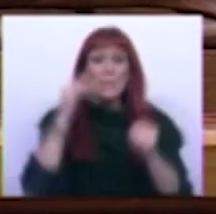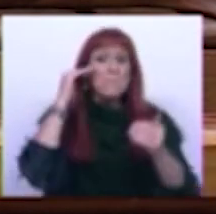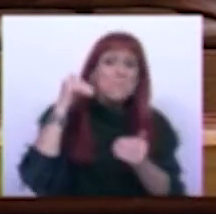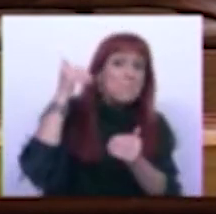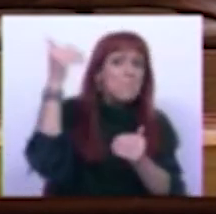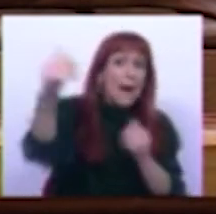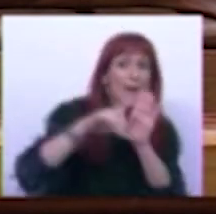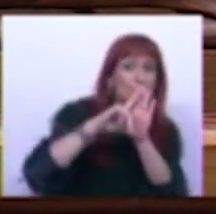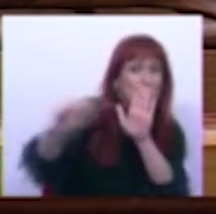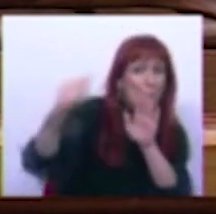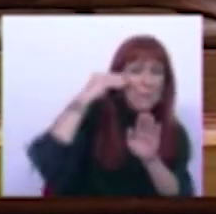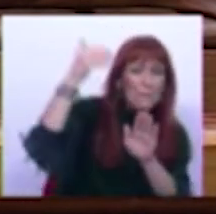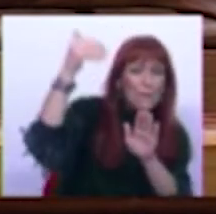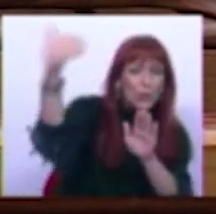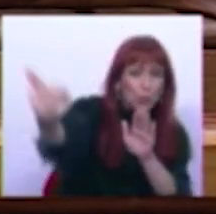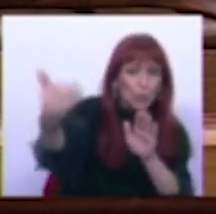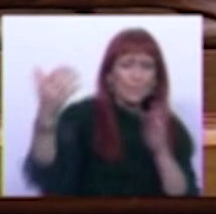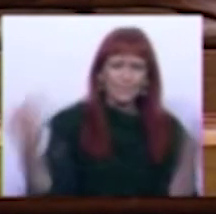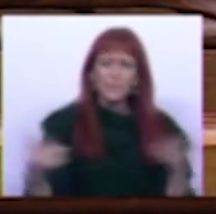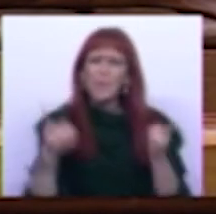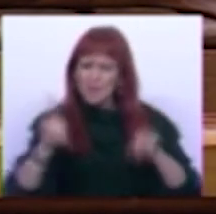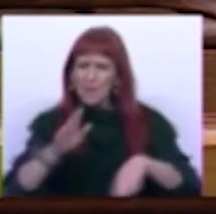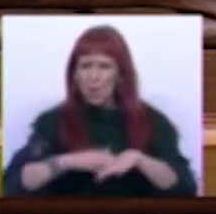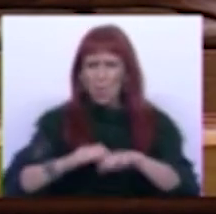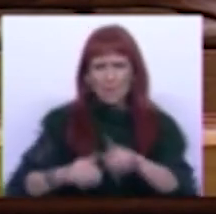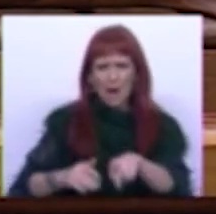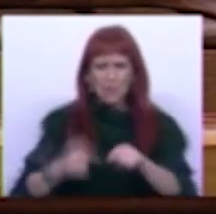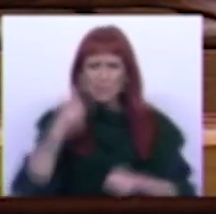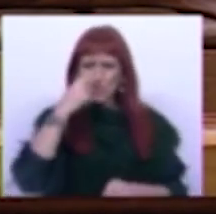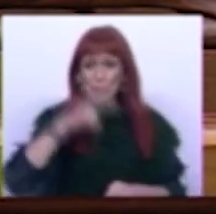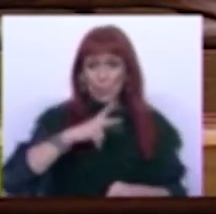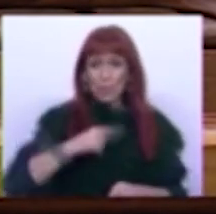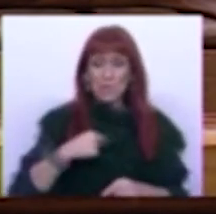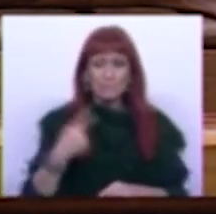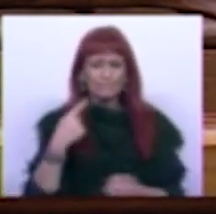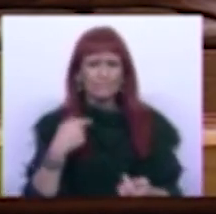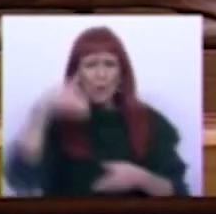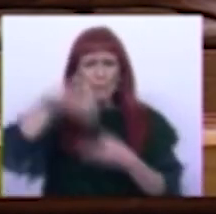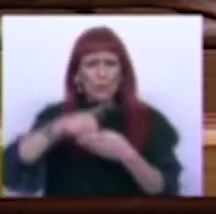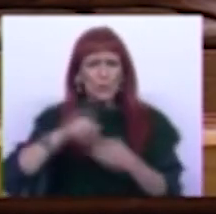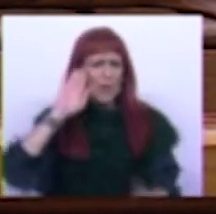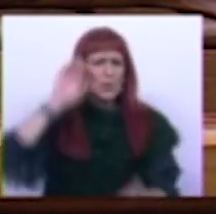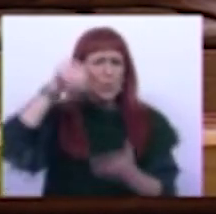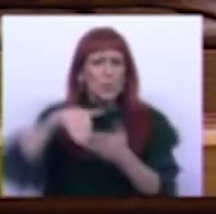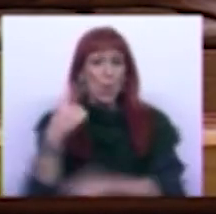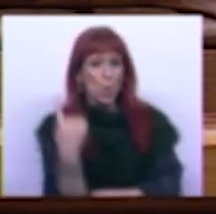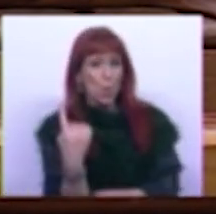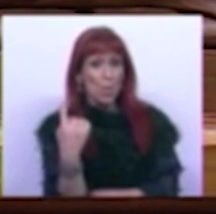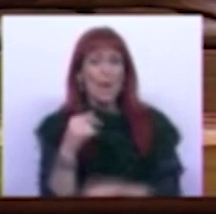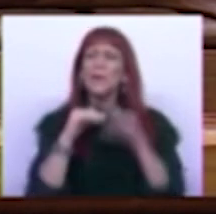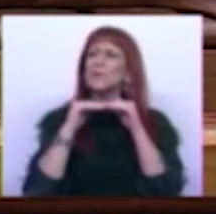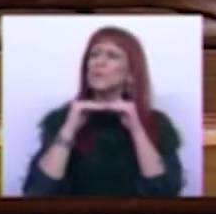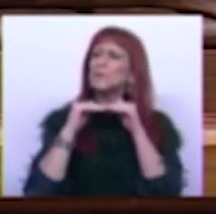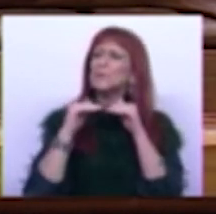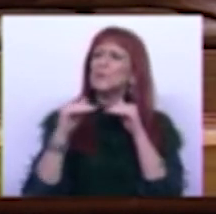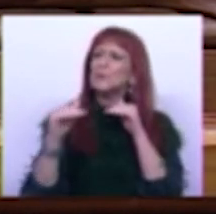projete num horizonte do futuro. Foi também por isso que os portugueses votaram numa solução de